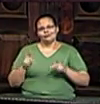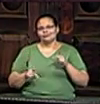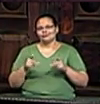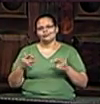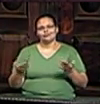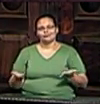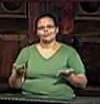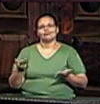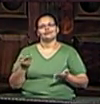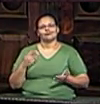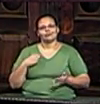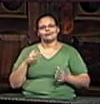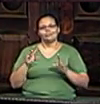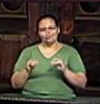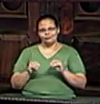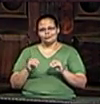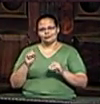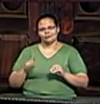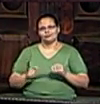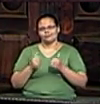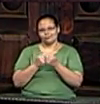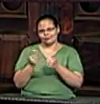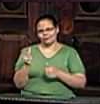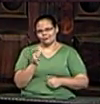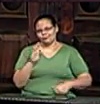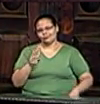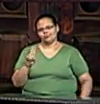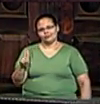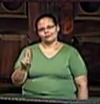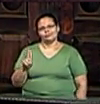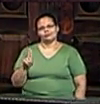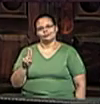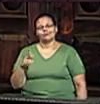nos limites do bilhete único.